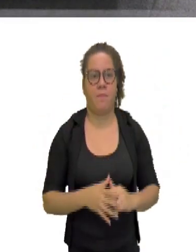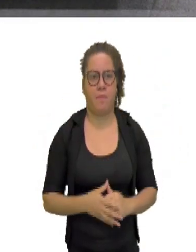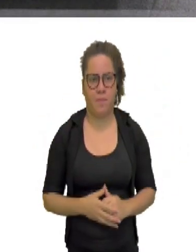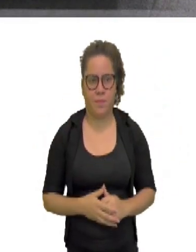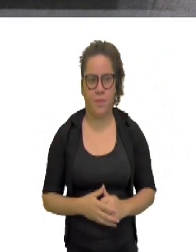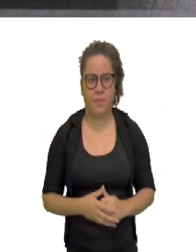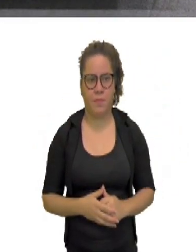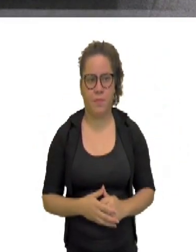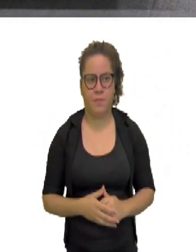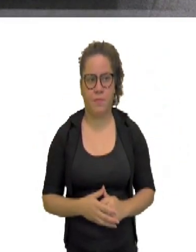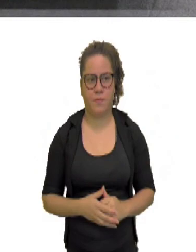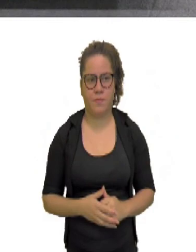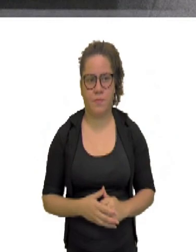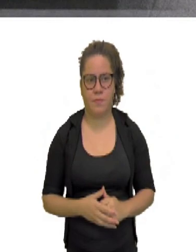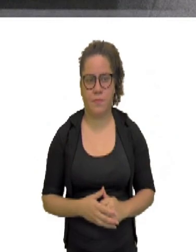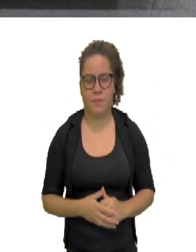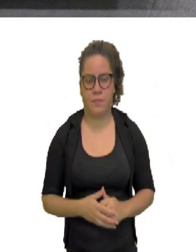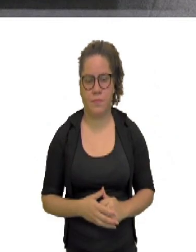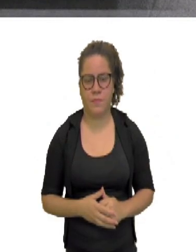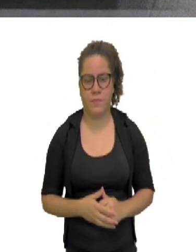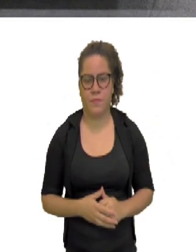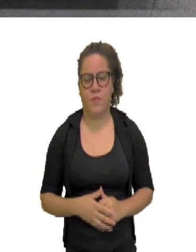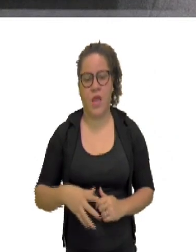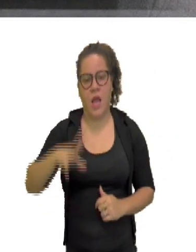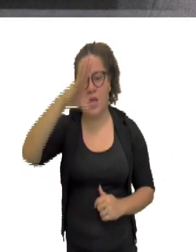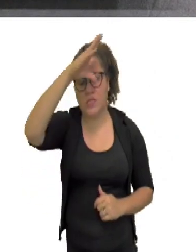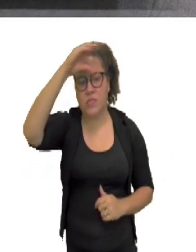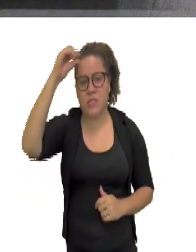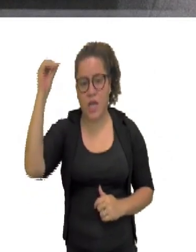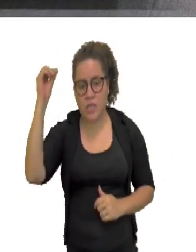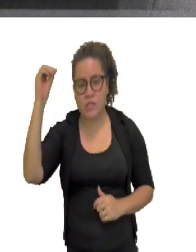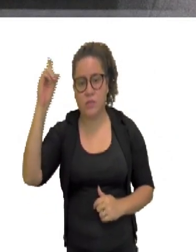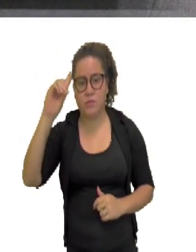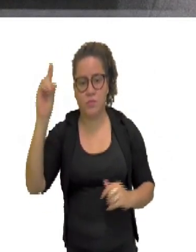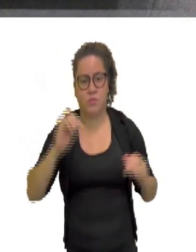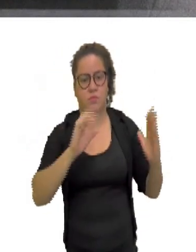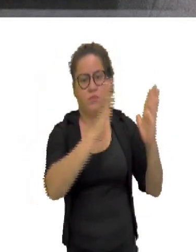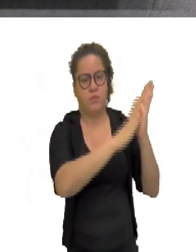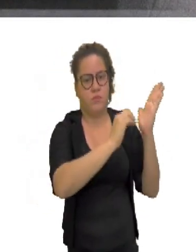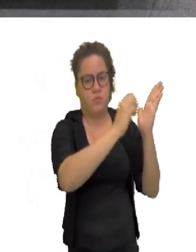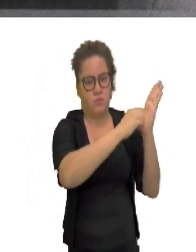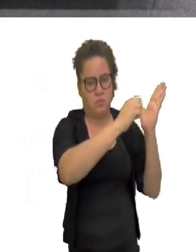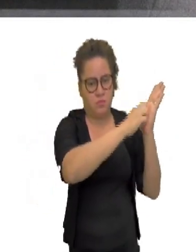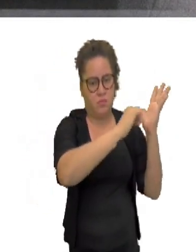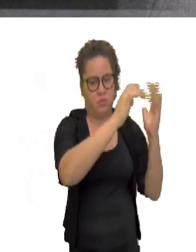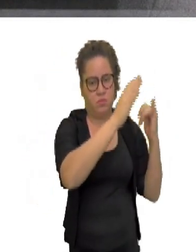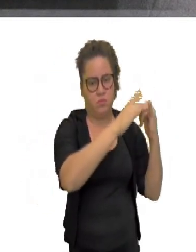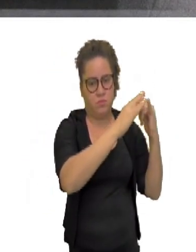aparece no canto da tela. E não esqueça de se inscrever no canal do YouTube. Tchau, tchau.